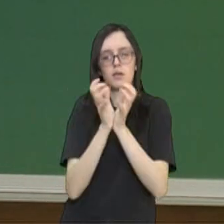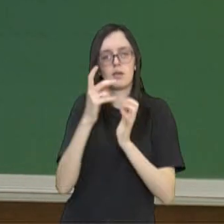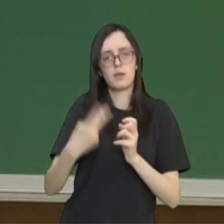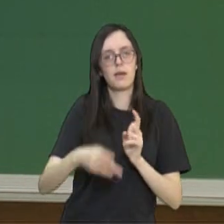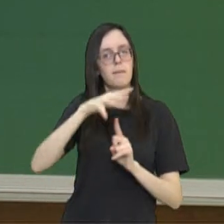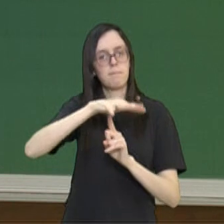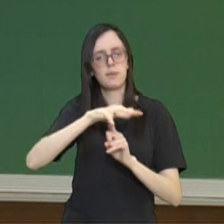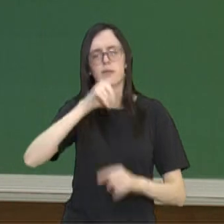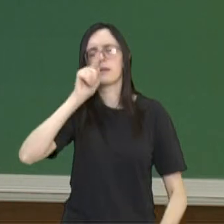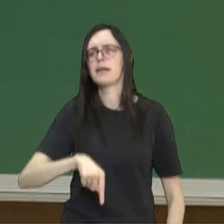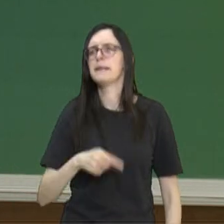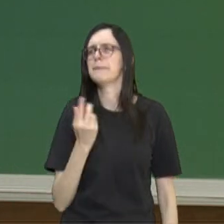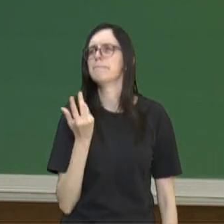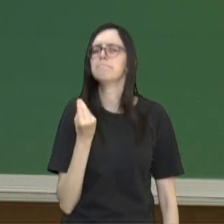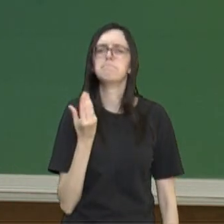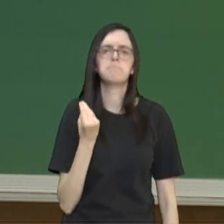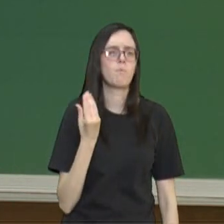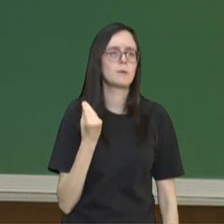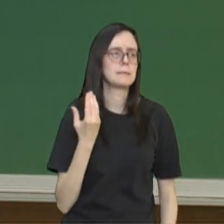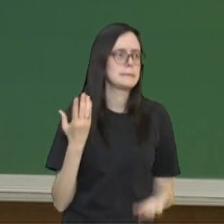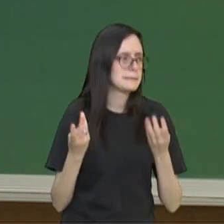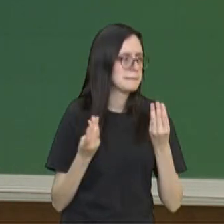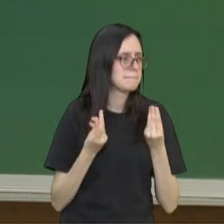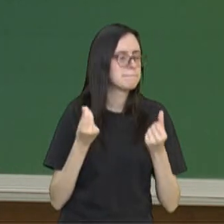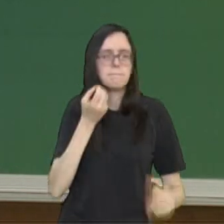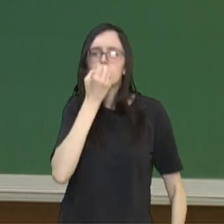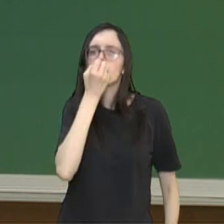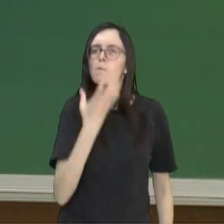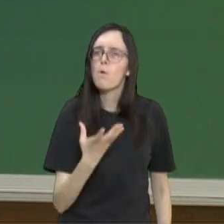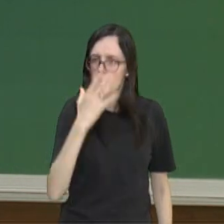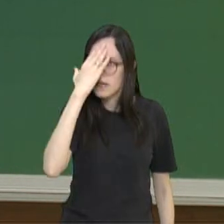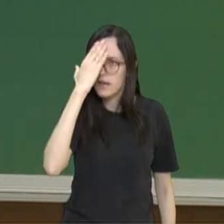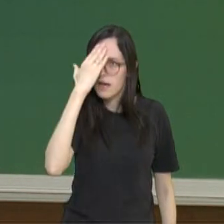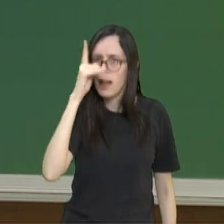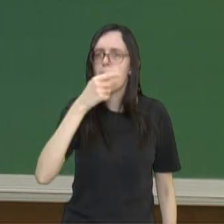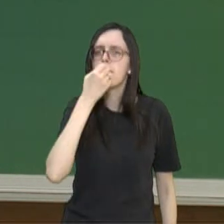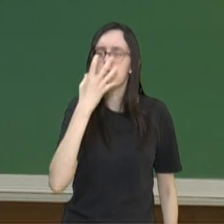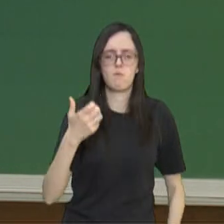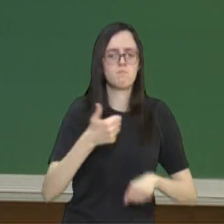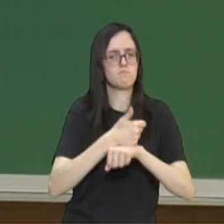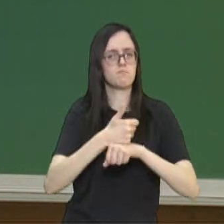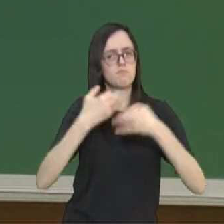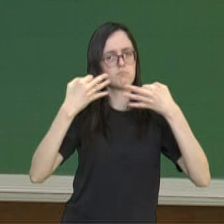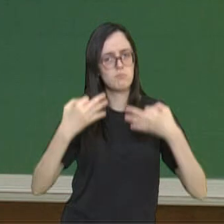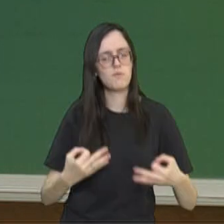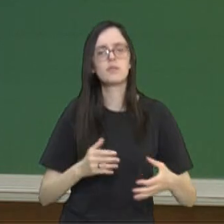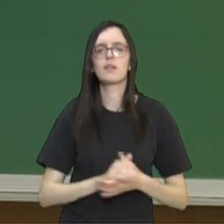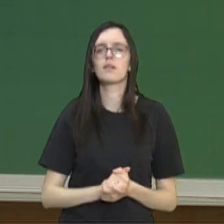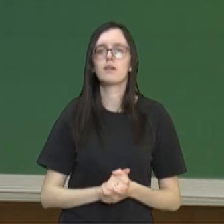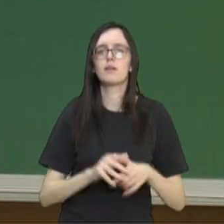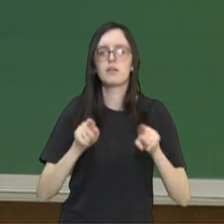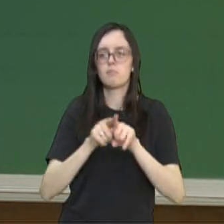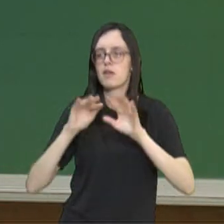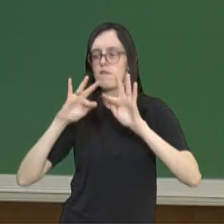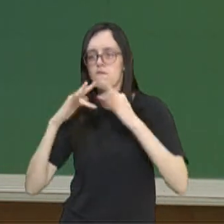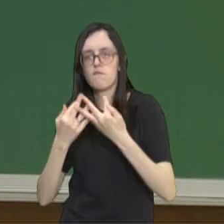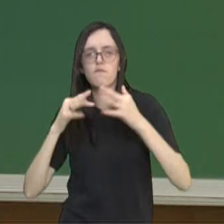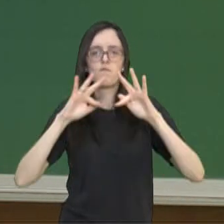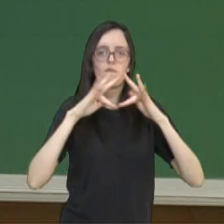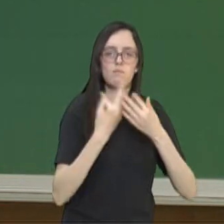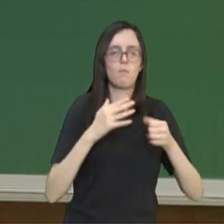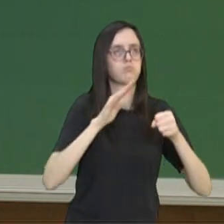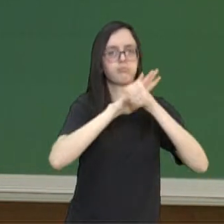grande interesse feminino, né, então as meninas, né, não ficam para trás, a gente sabe que elas têm muita garra, muita energia